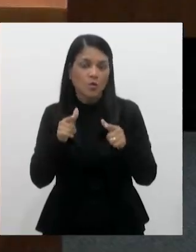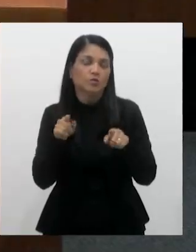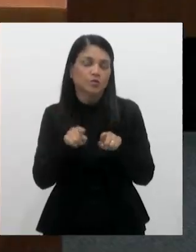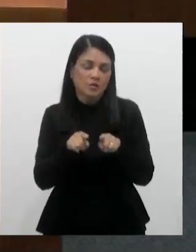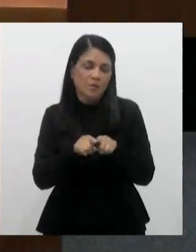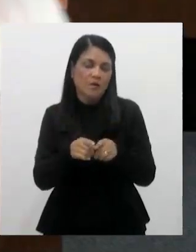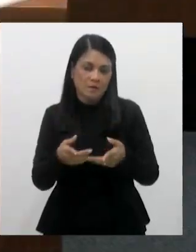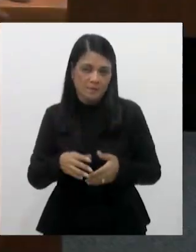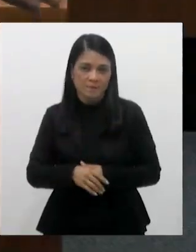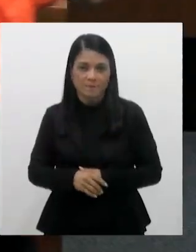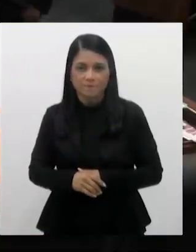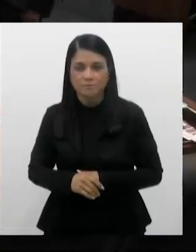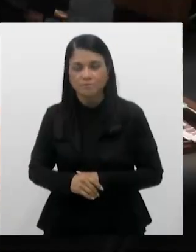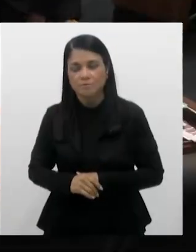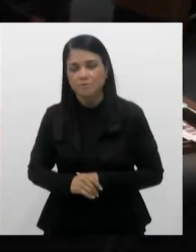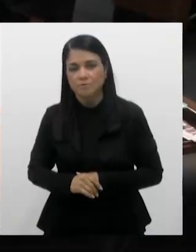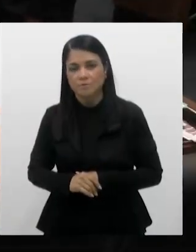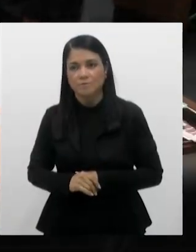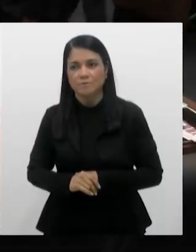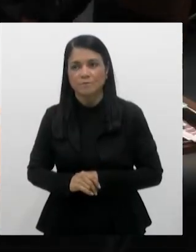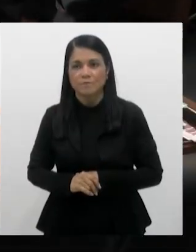Muito obrigada.